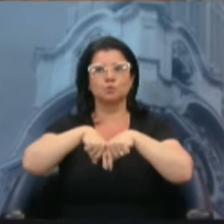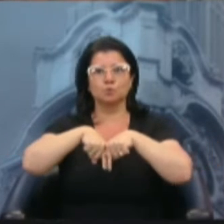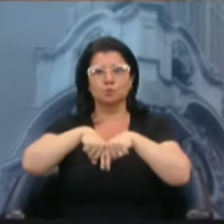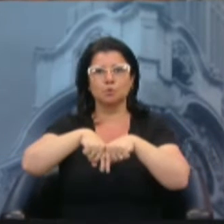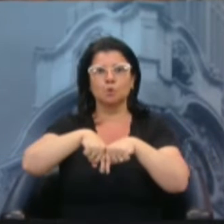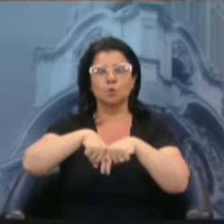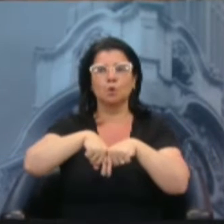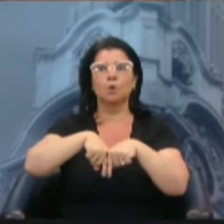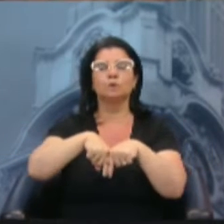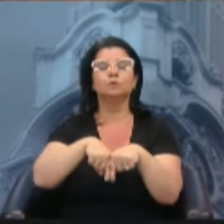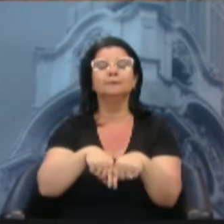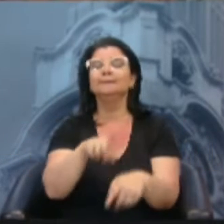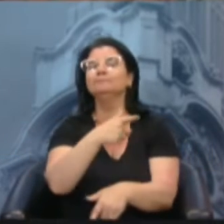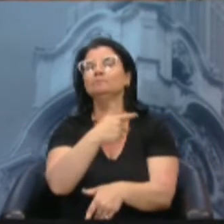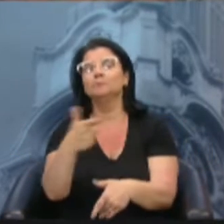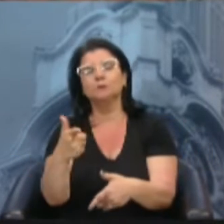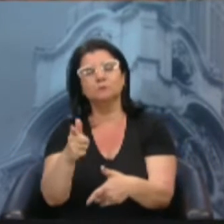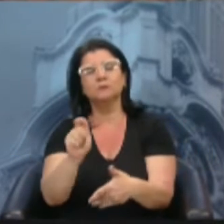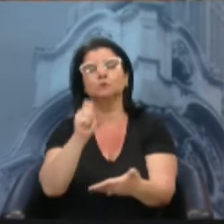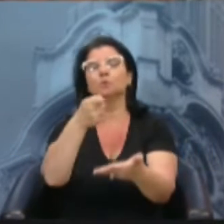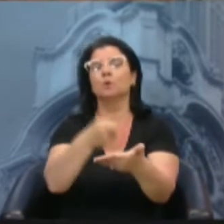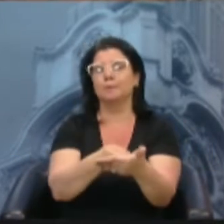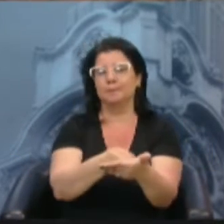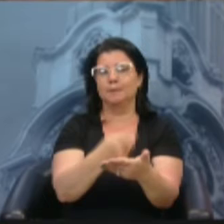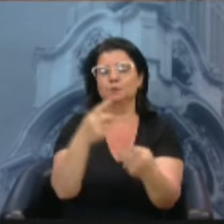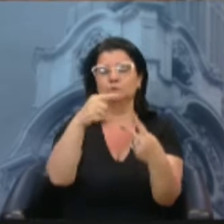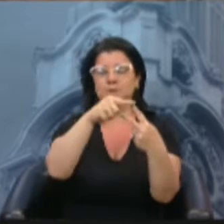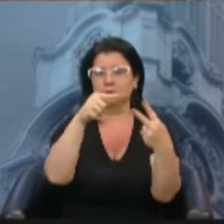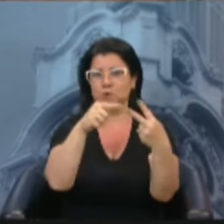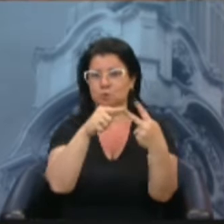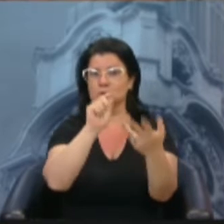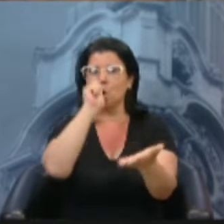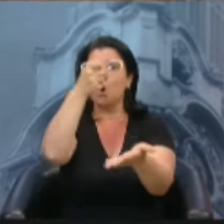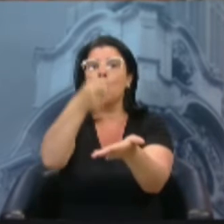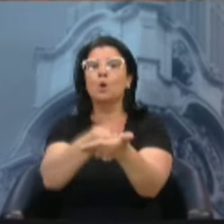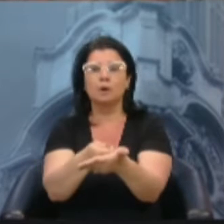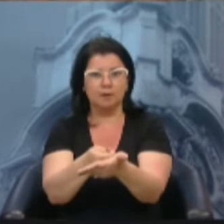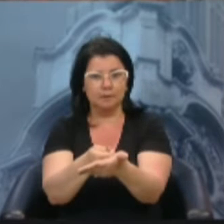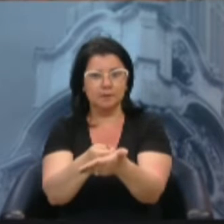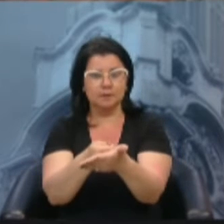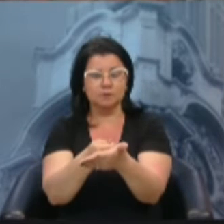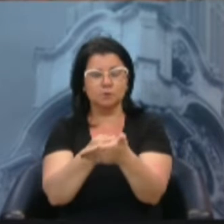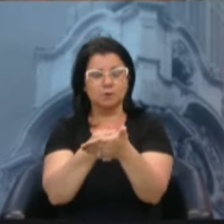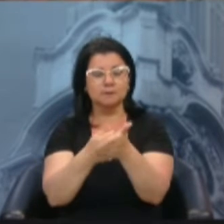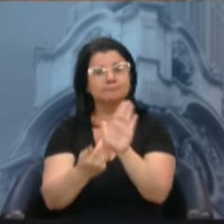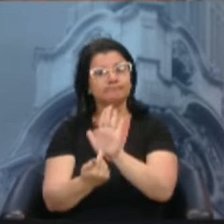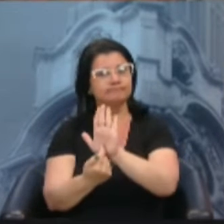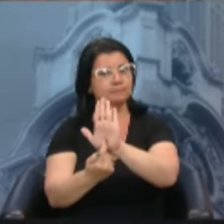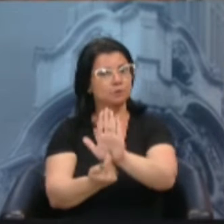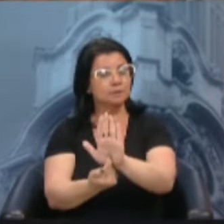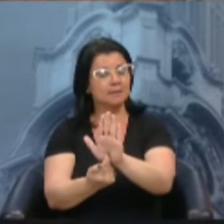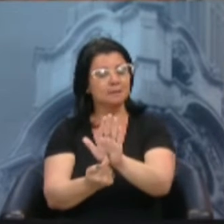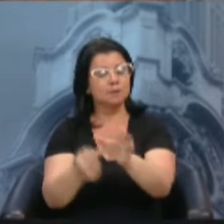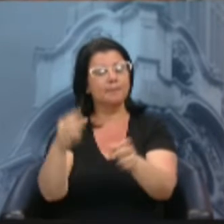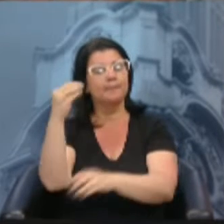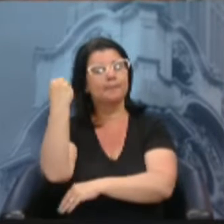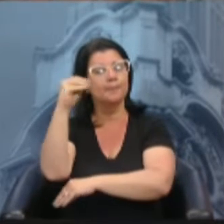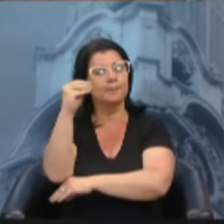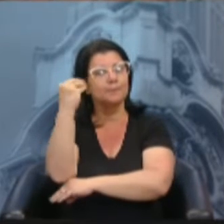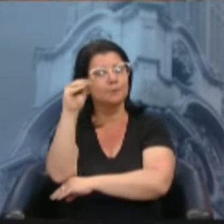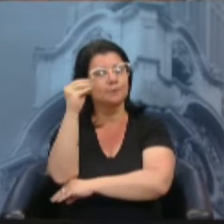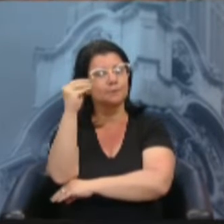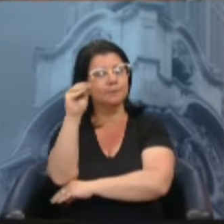havendo o cumprimento dessas duas obrigações, dessas duas medidas trazidas, o município,